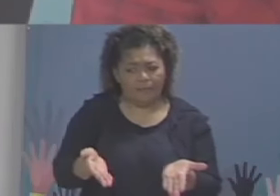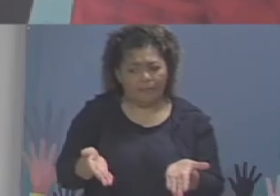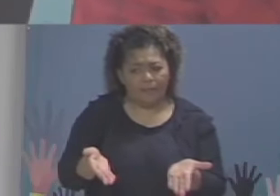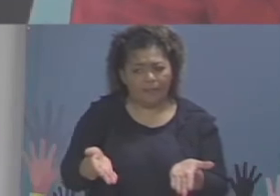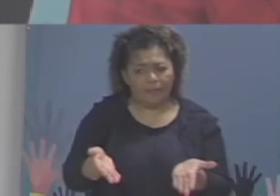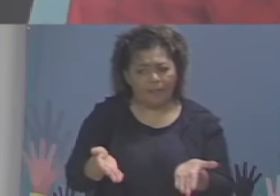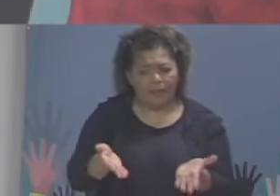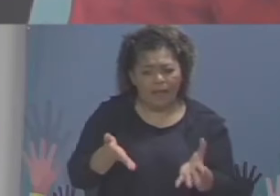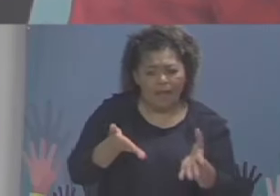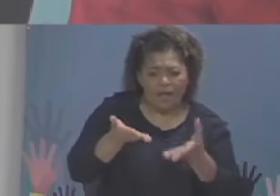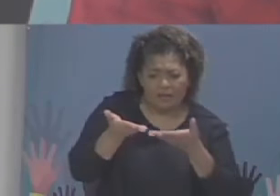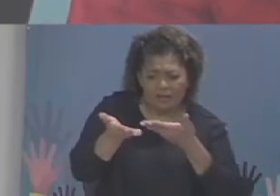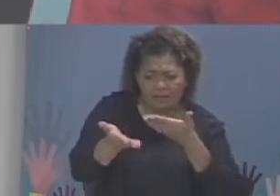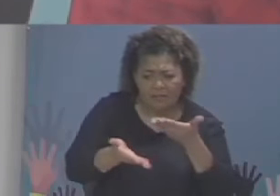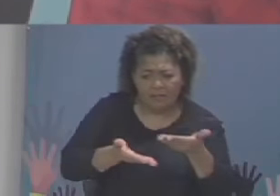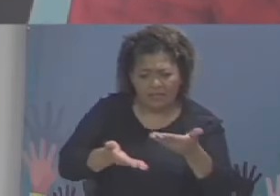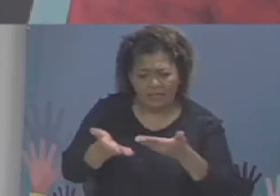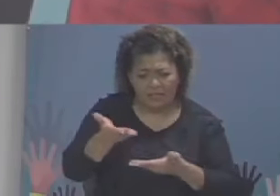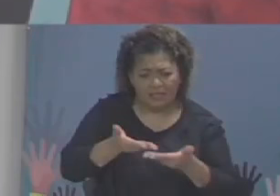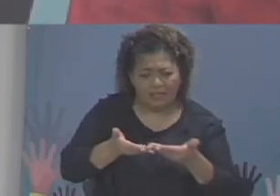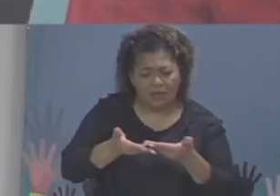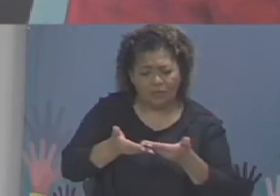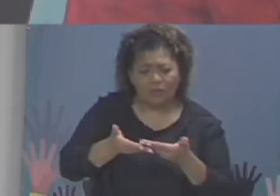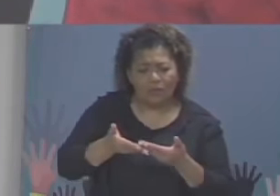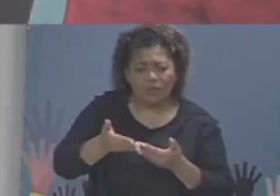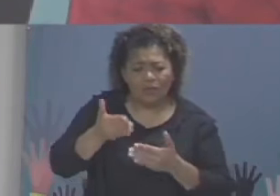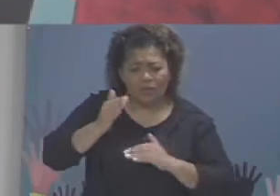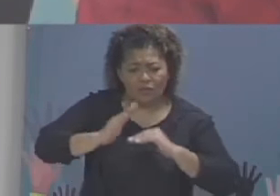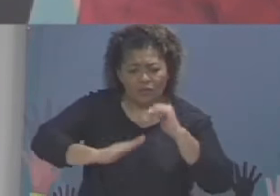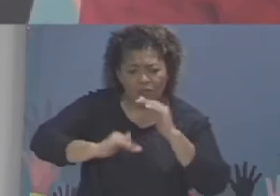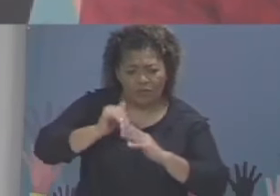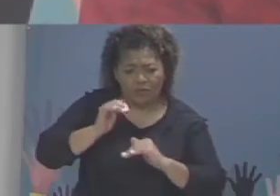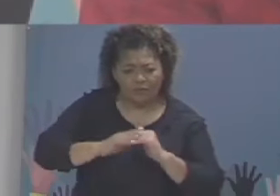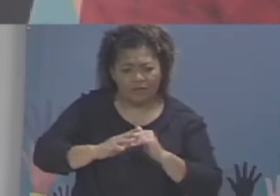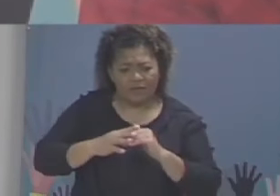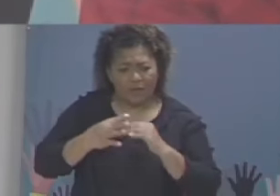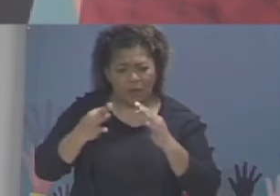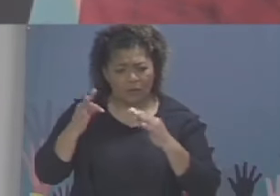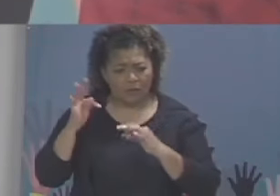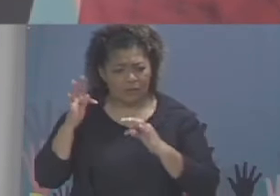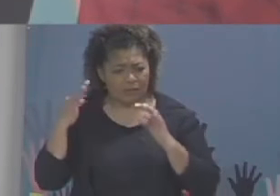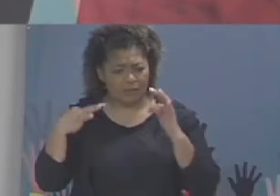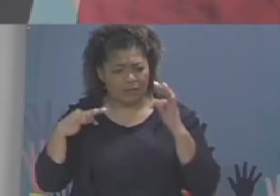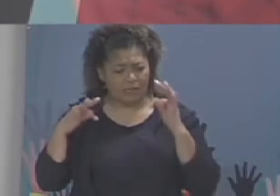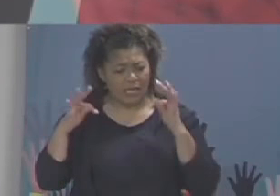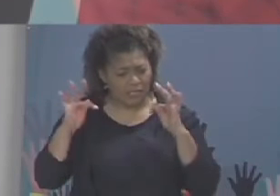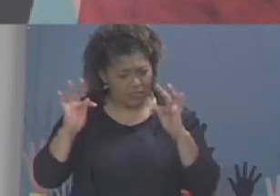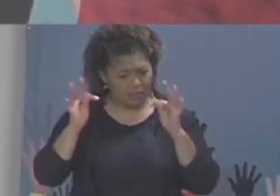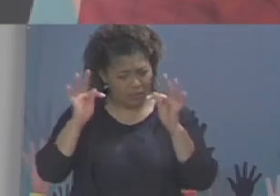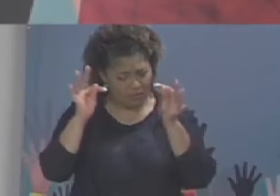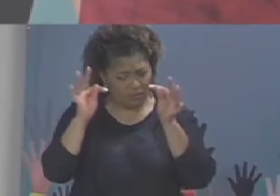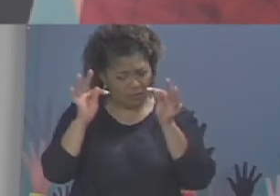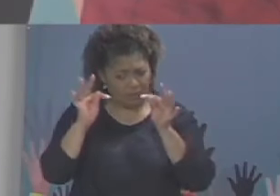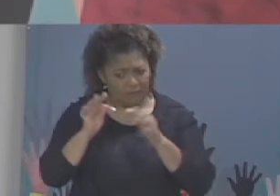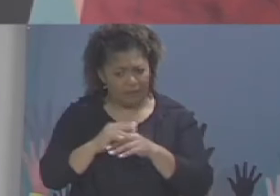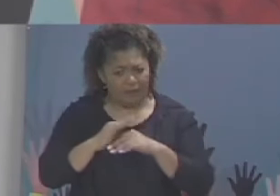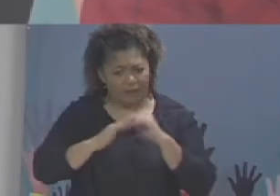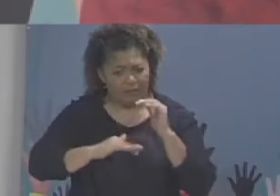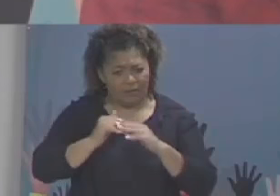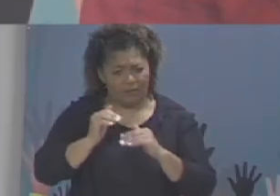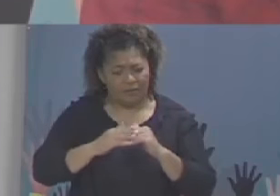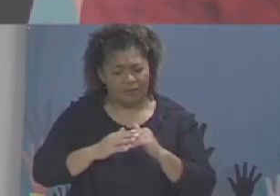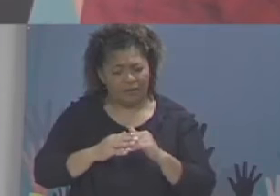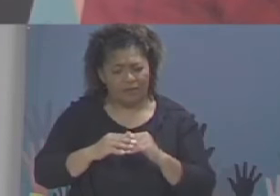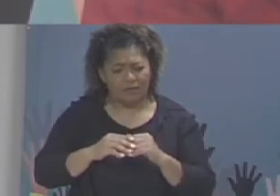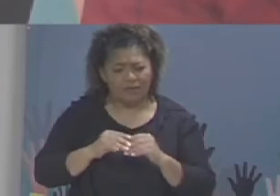digamos, essa mediação de um profissional técnico, que normalmente tem sido só o médico, faça esta